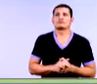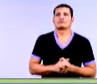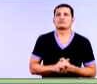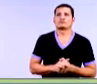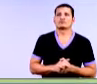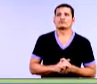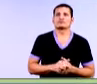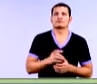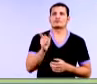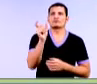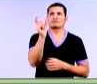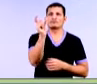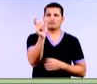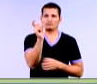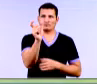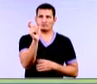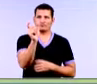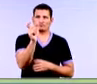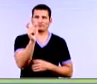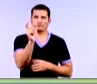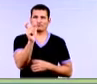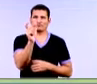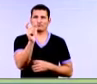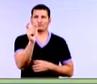A palavra aqui,